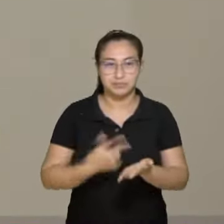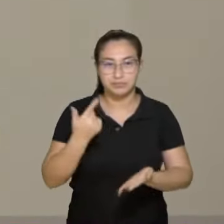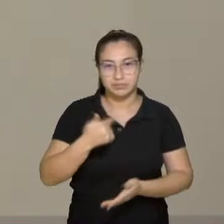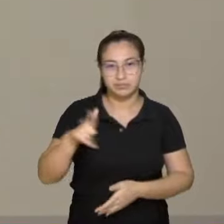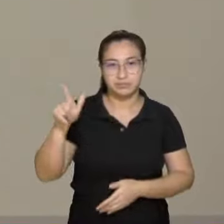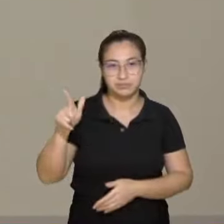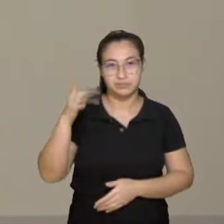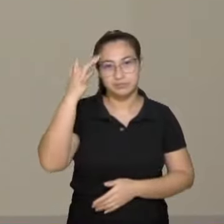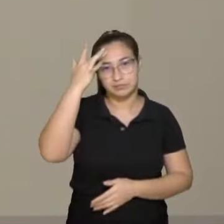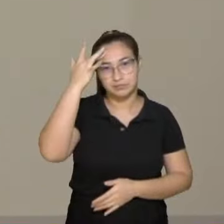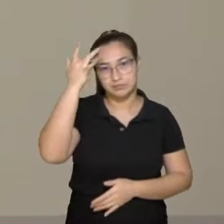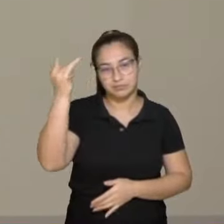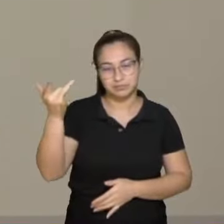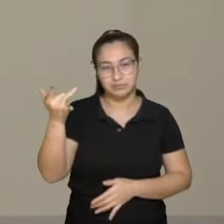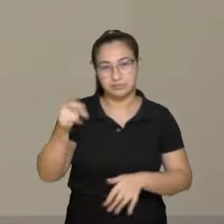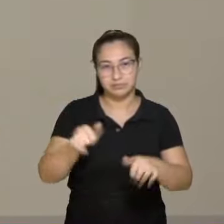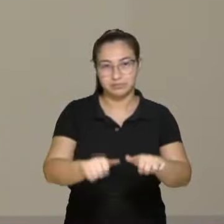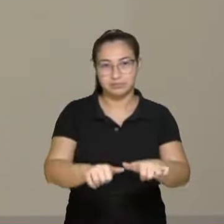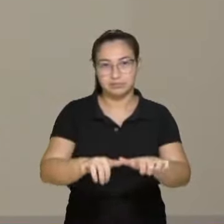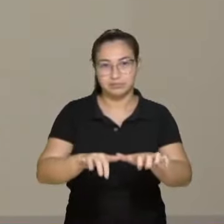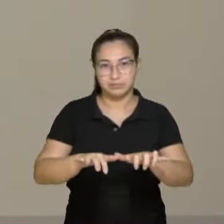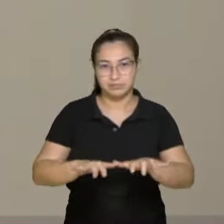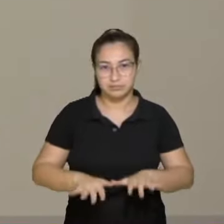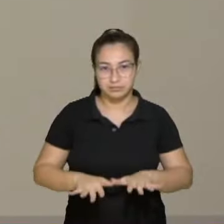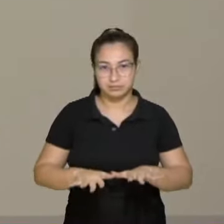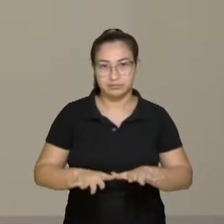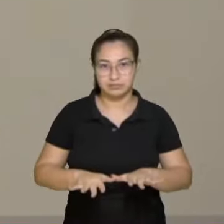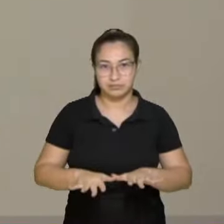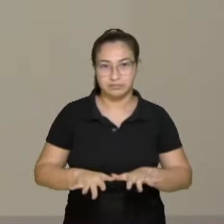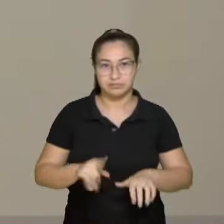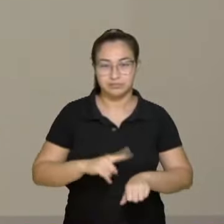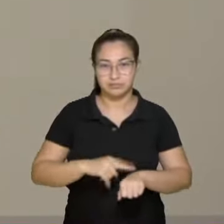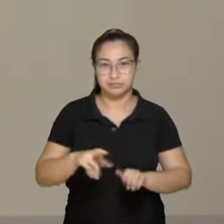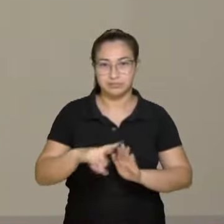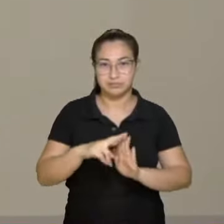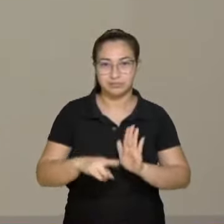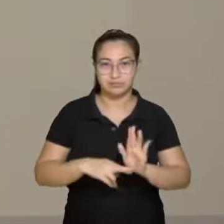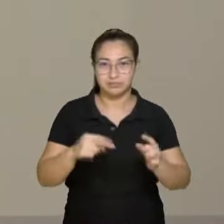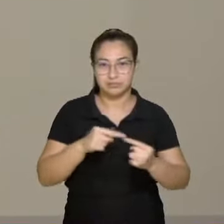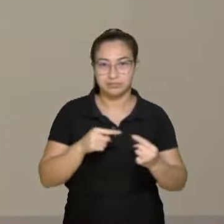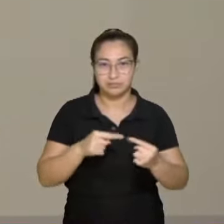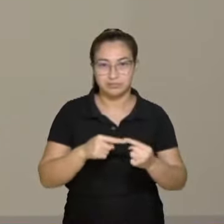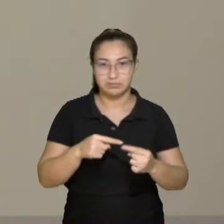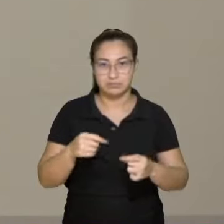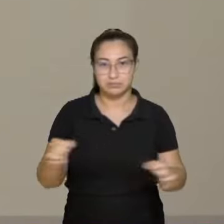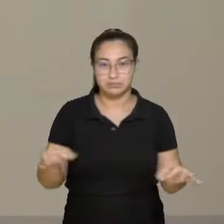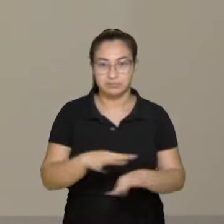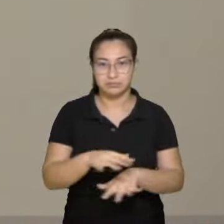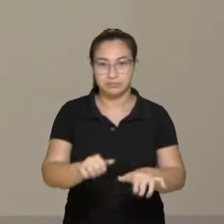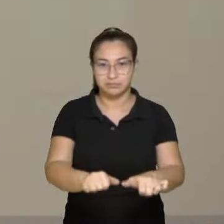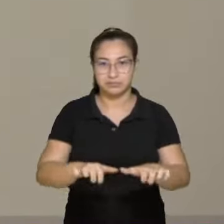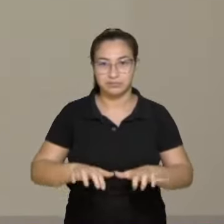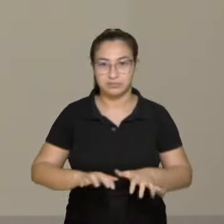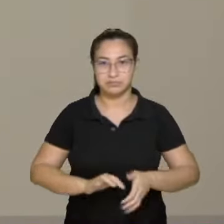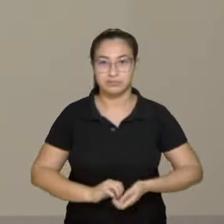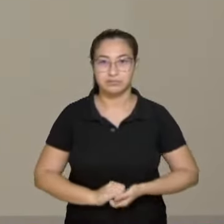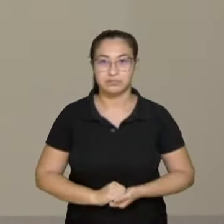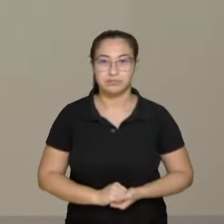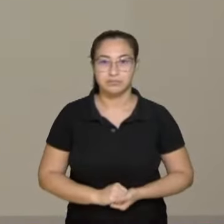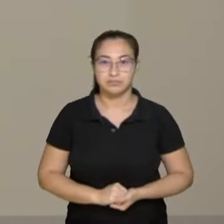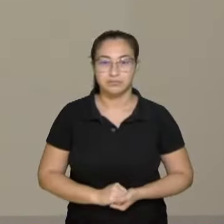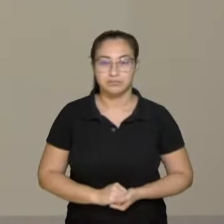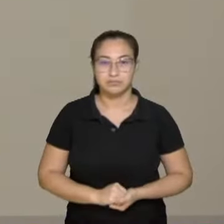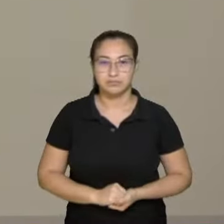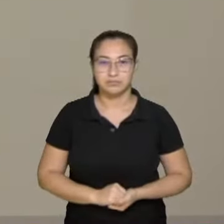convoca outra ordinária para amanhã, no horário regimental. Está encerrada a presente